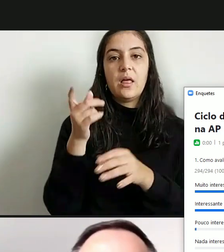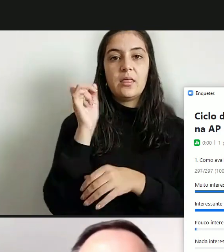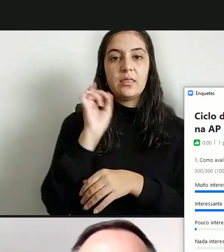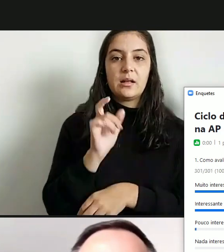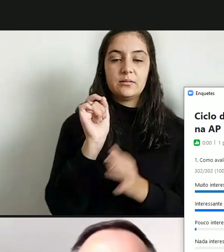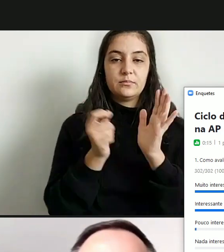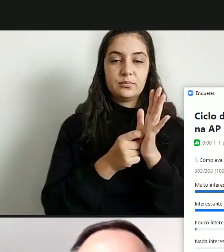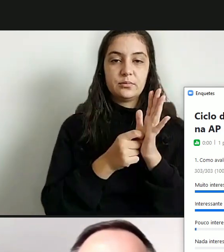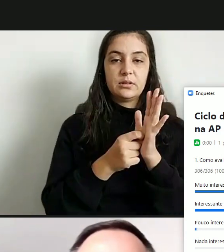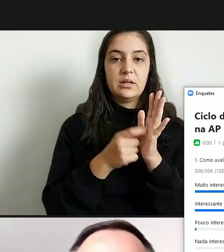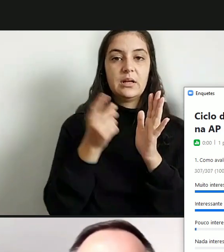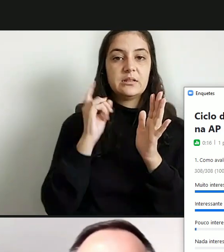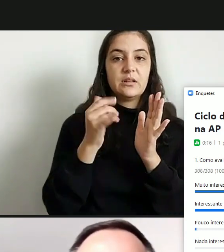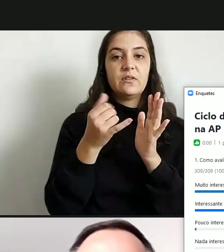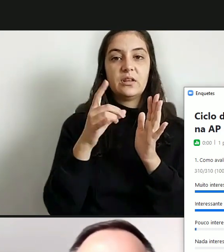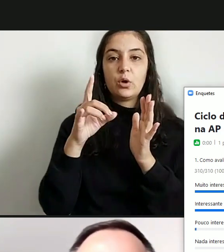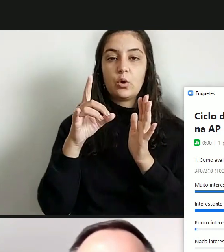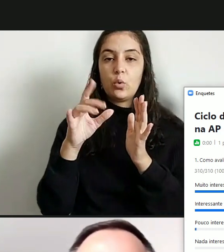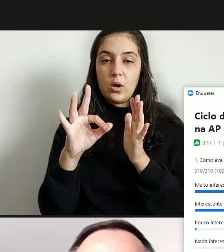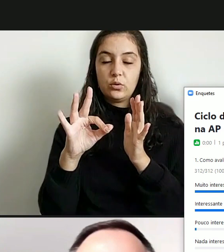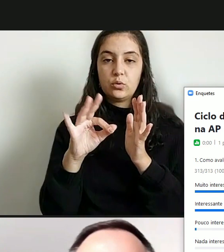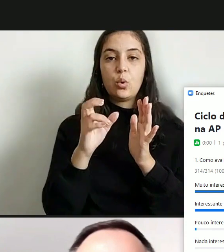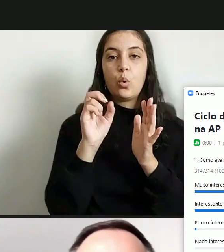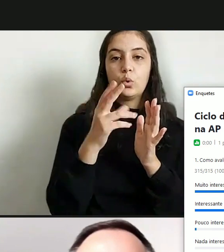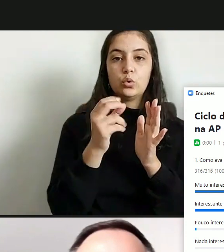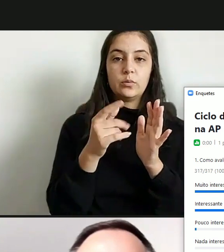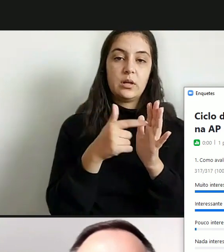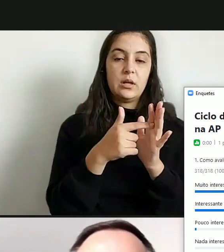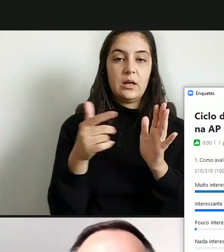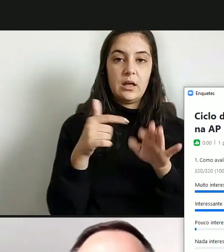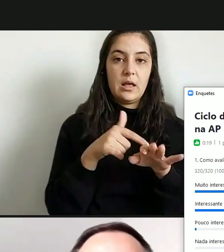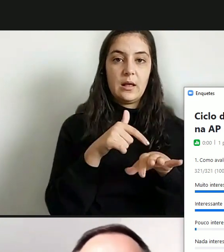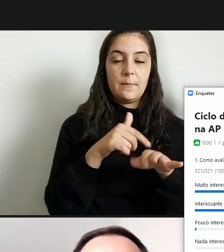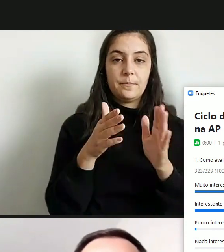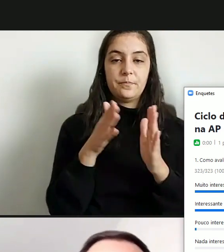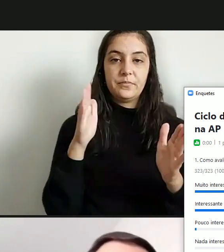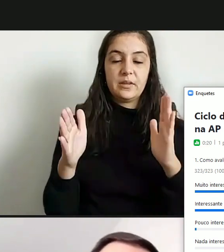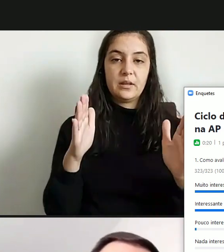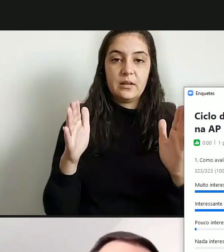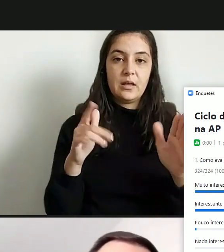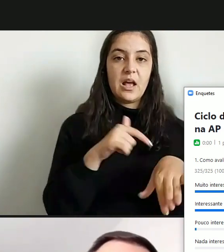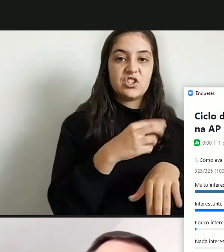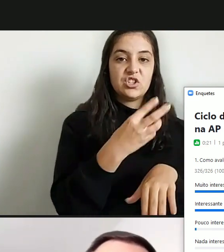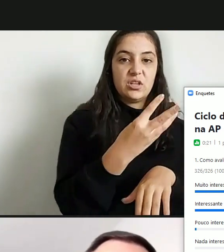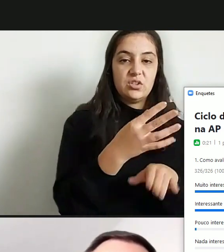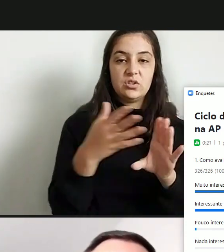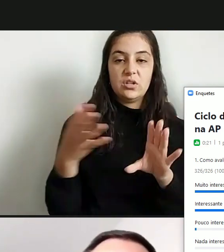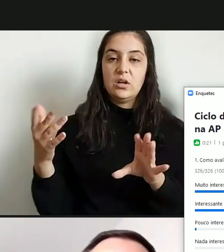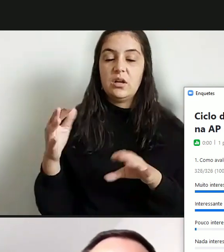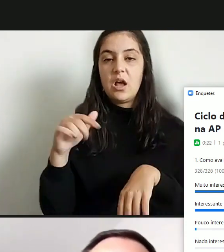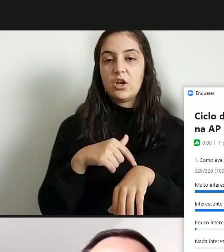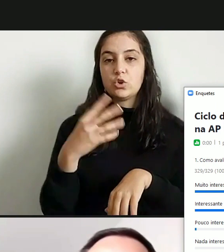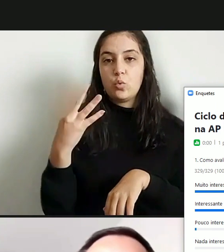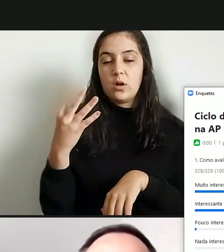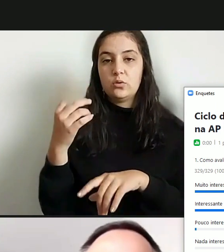marcada, será dia 24 de outubro, entre as 15 e as 16h15. Esta conferência